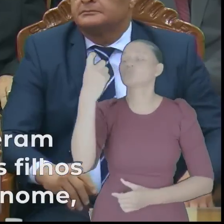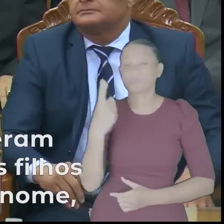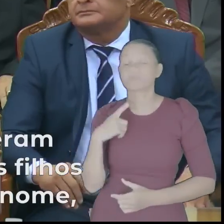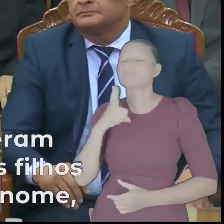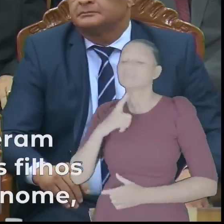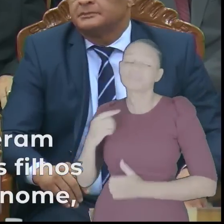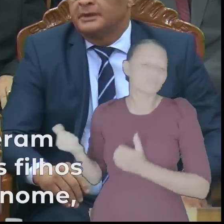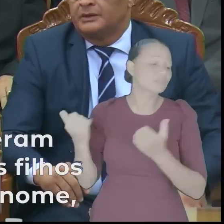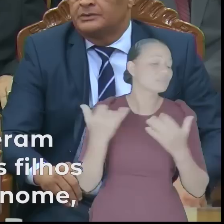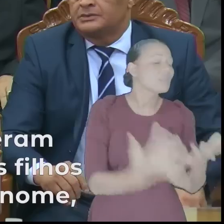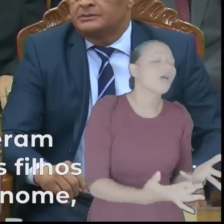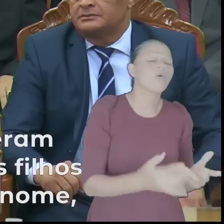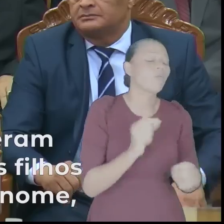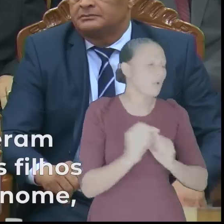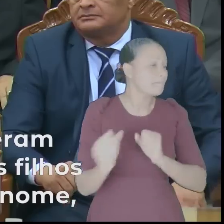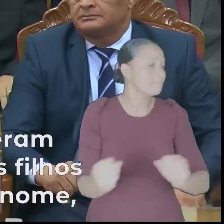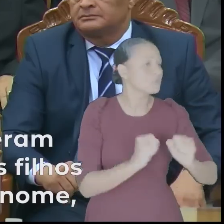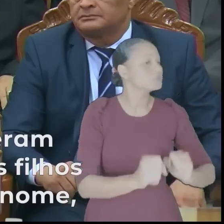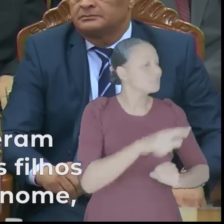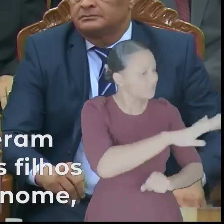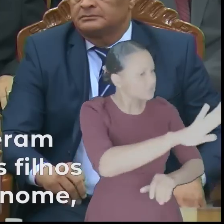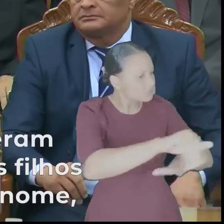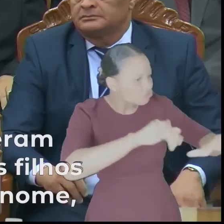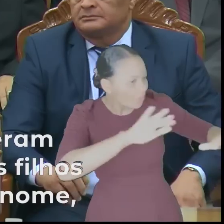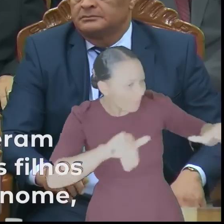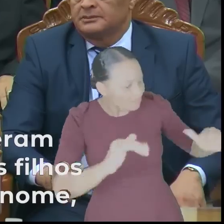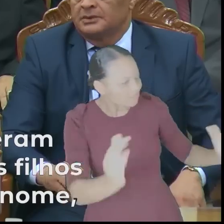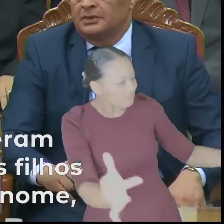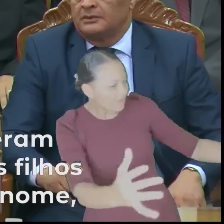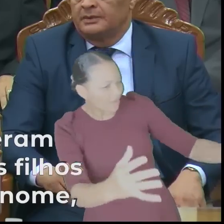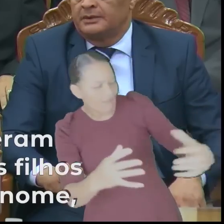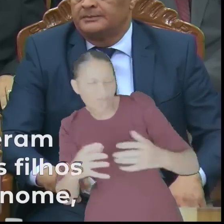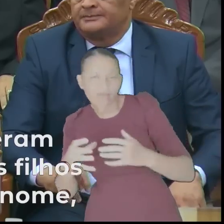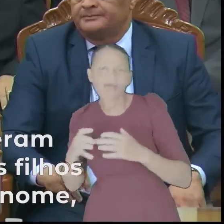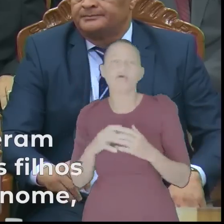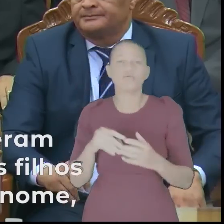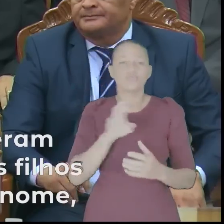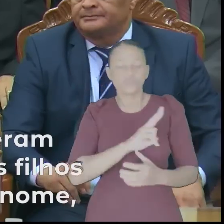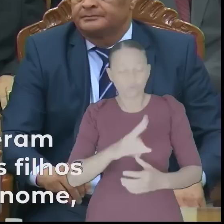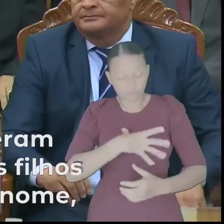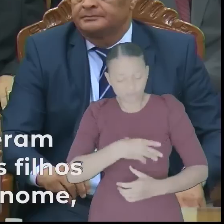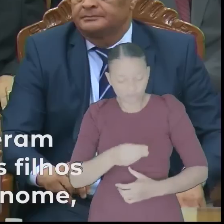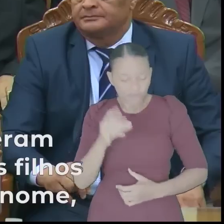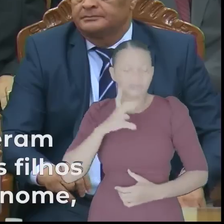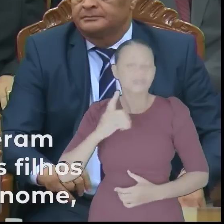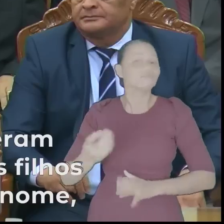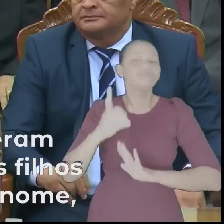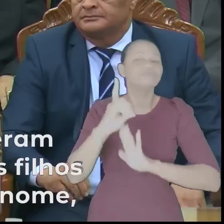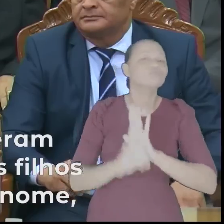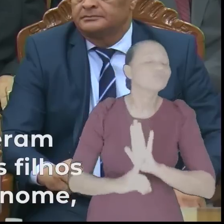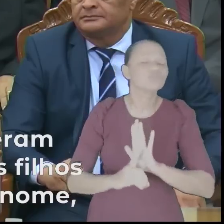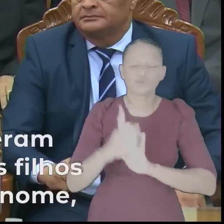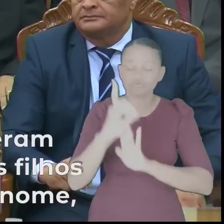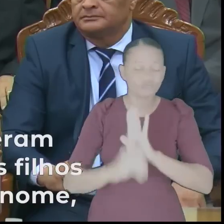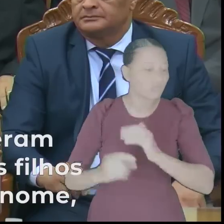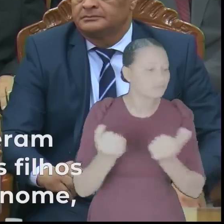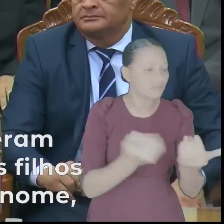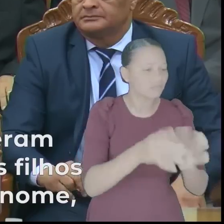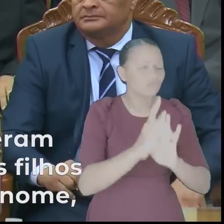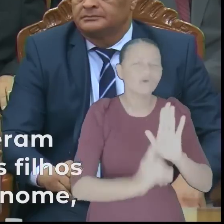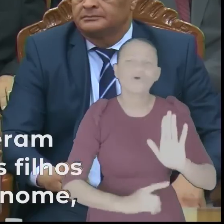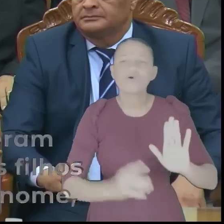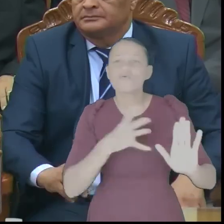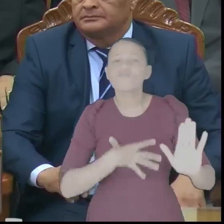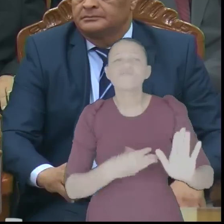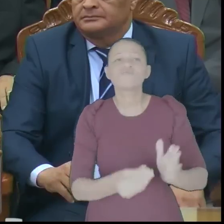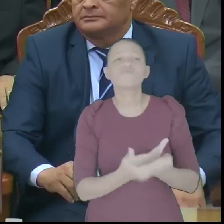feitos filhos de Deus, a saber os que creem no seu nome. A palavra direito ali, deu direito de filho,